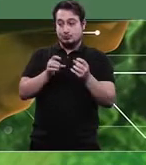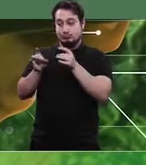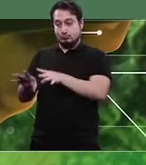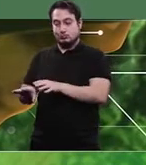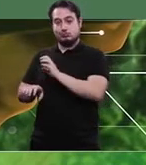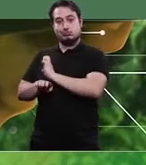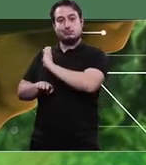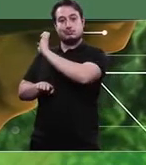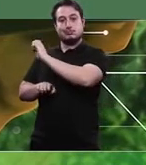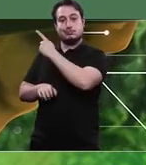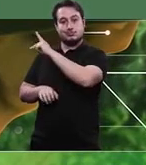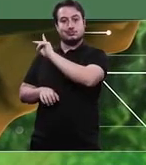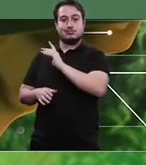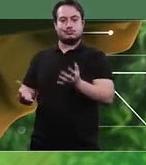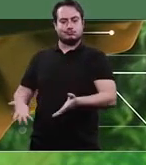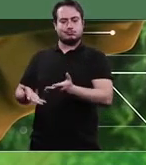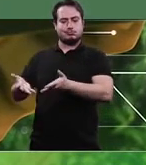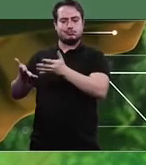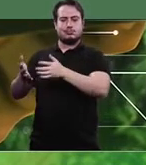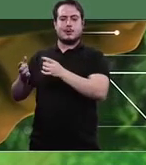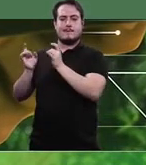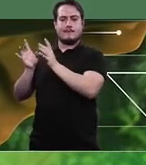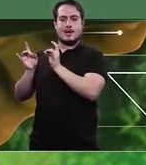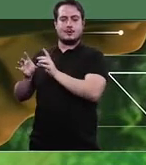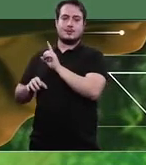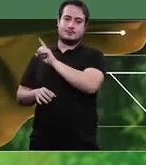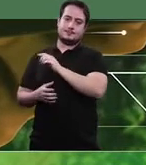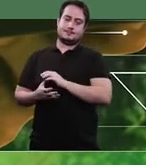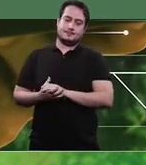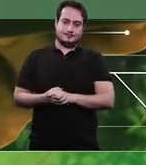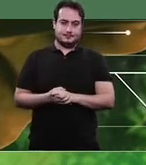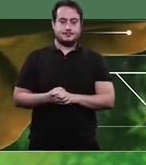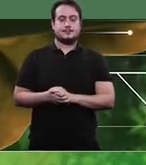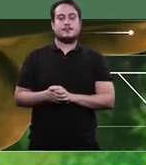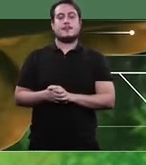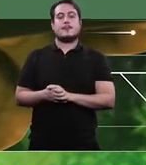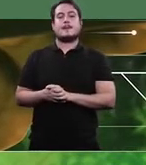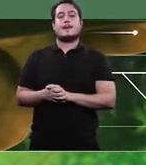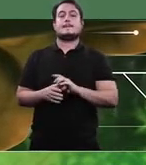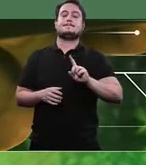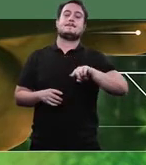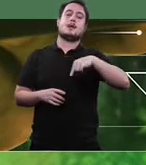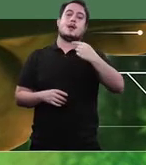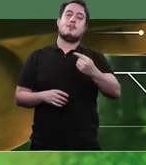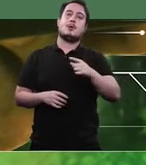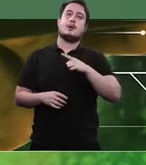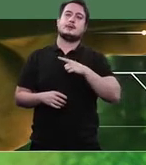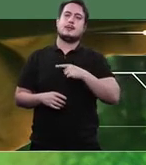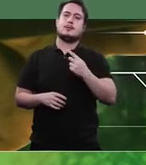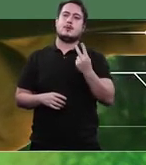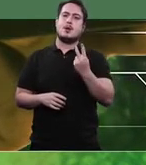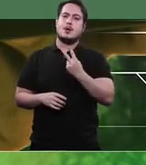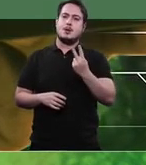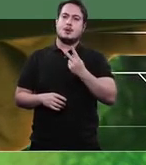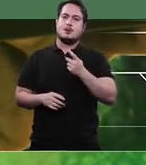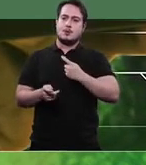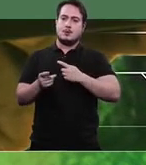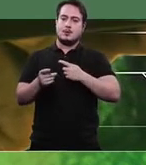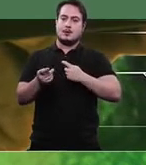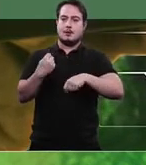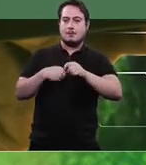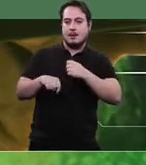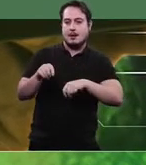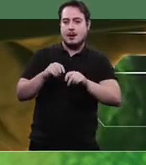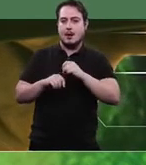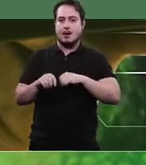sendo promovidos nesse mercado asiático. Né? Depois nós temos dois mercados que são